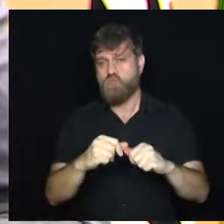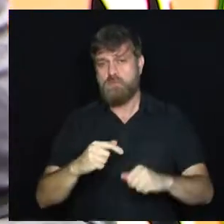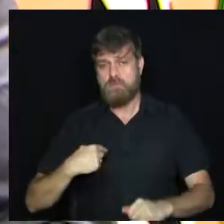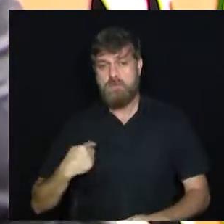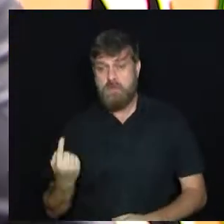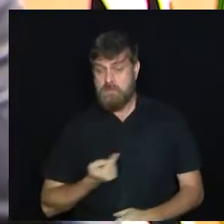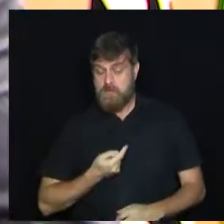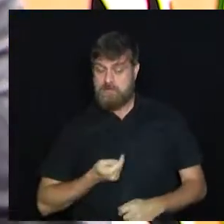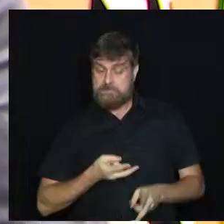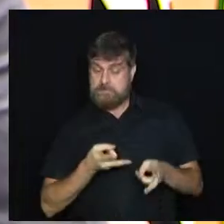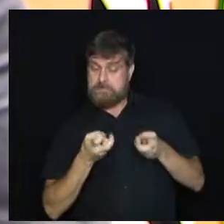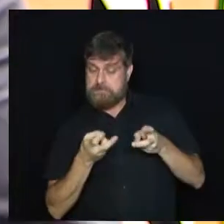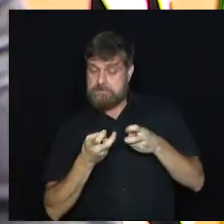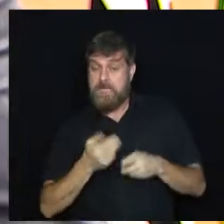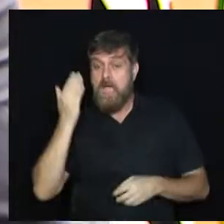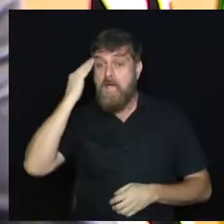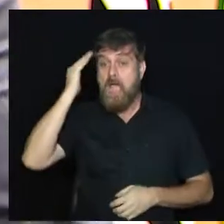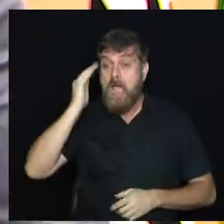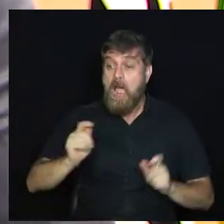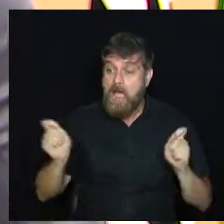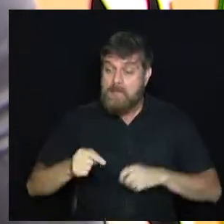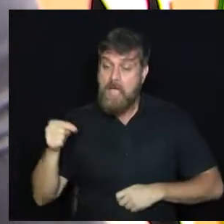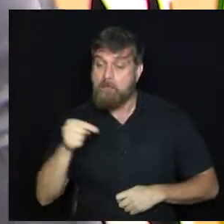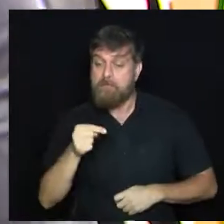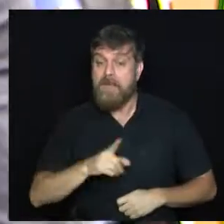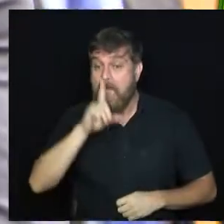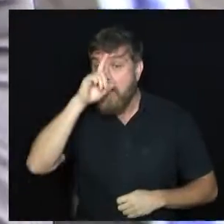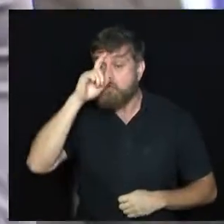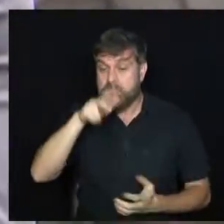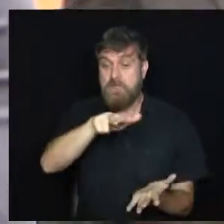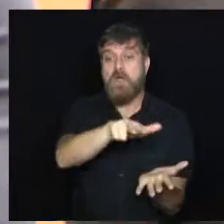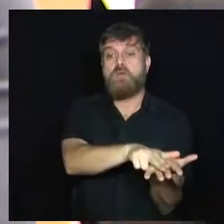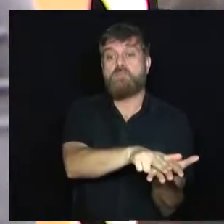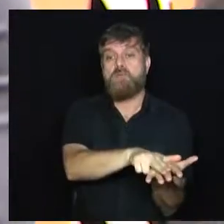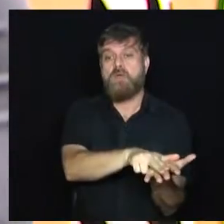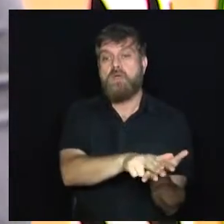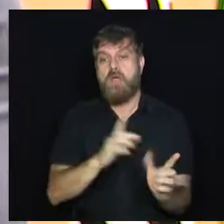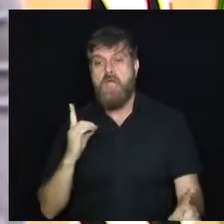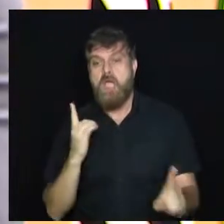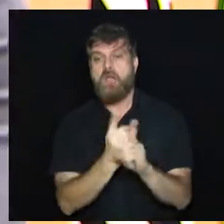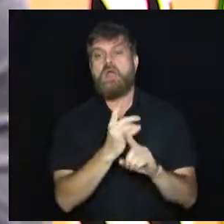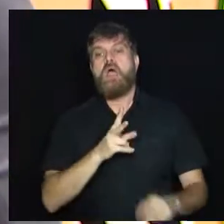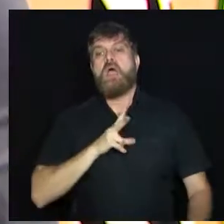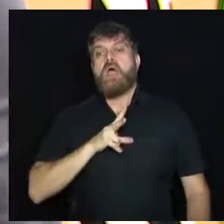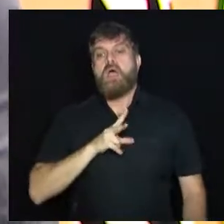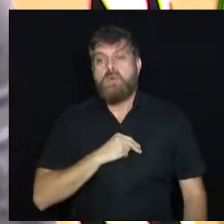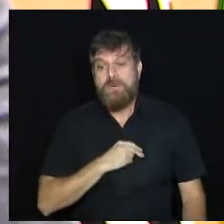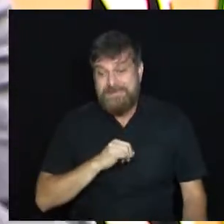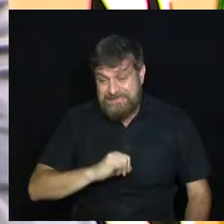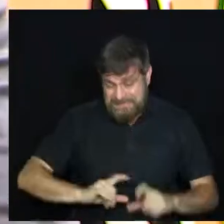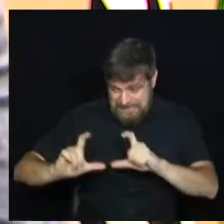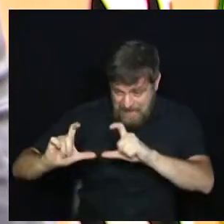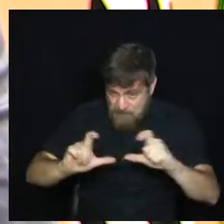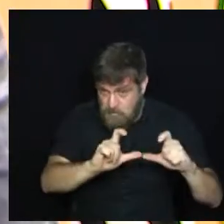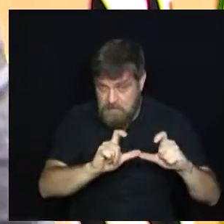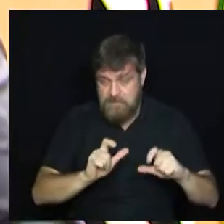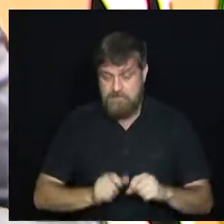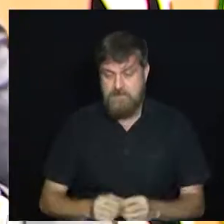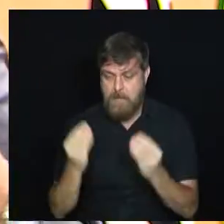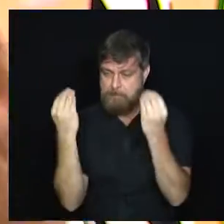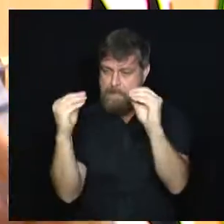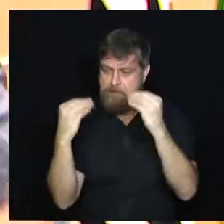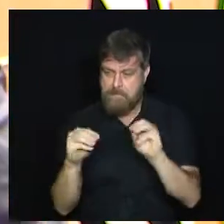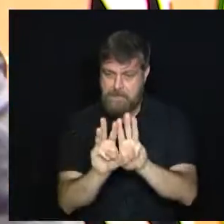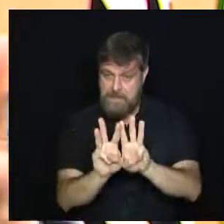possam entender que é possível que essa pessoa esteja no hospital. E simplesmente a fotografia dela no site